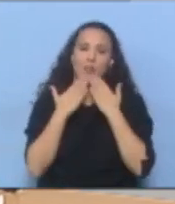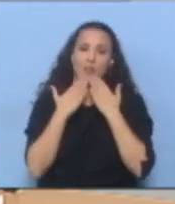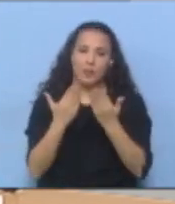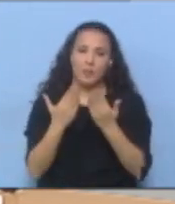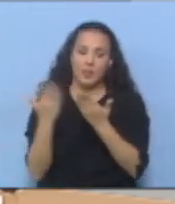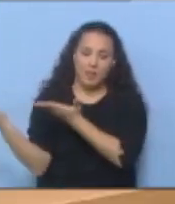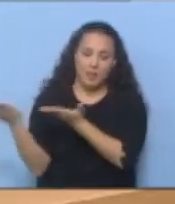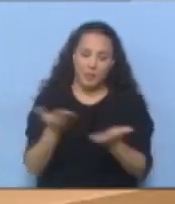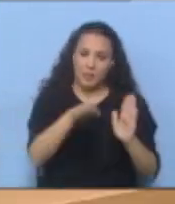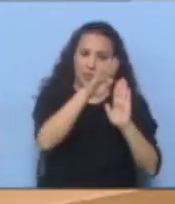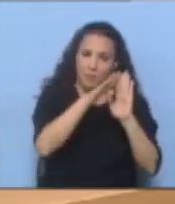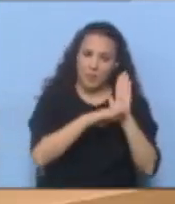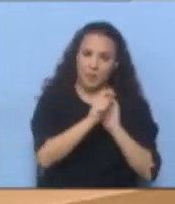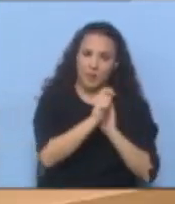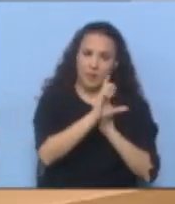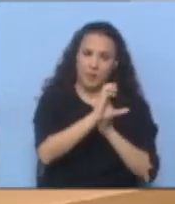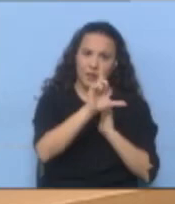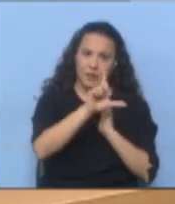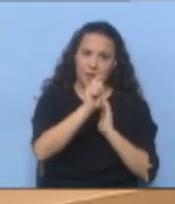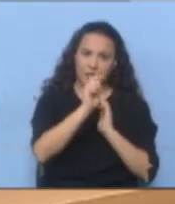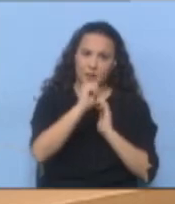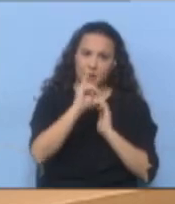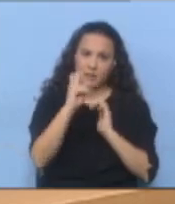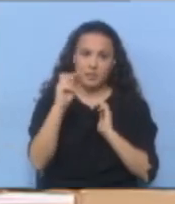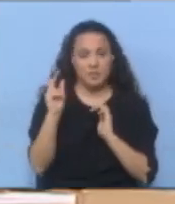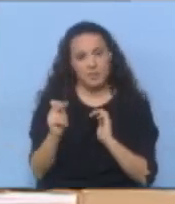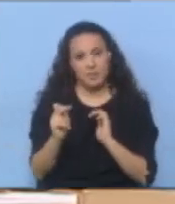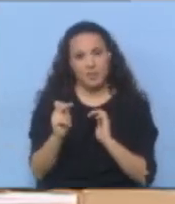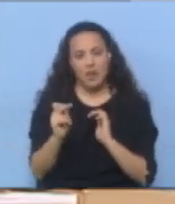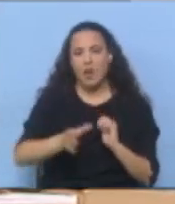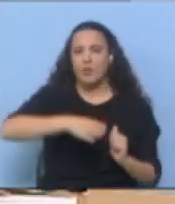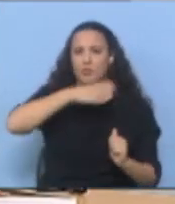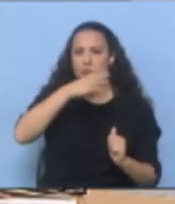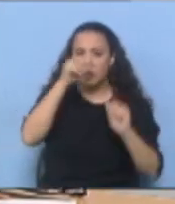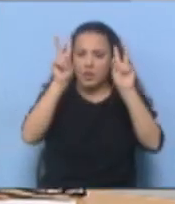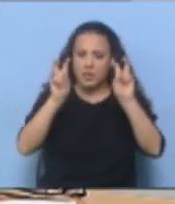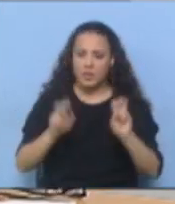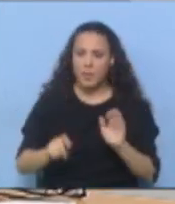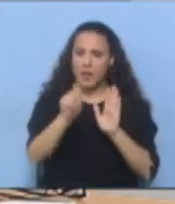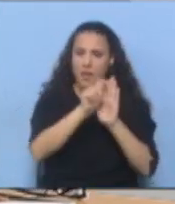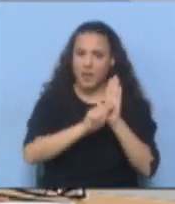ter estado aqui no programa Eclésia, nesta abordagem à dimensão ética do desporto.